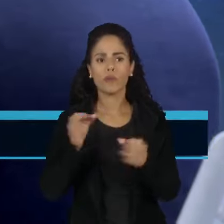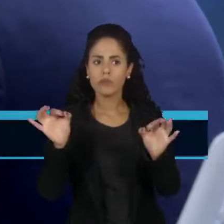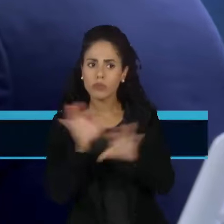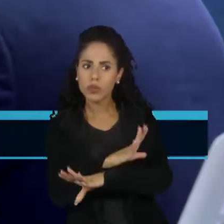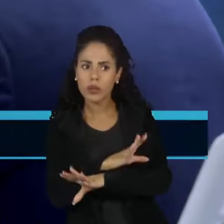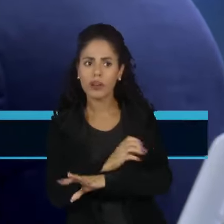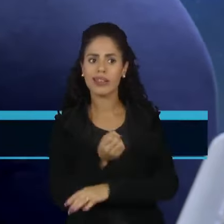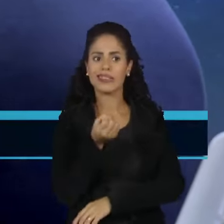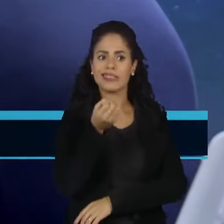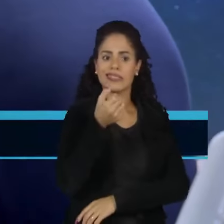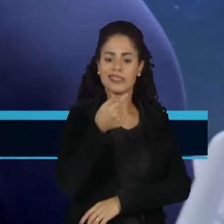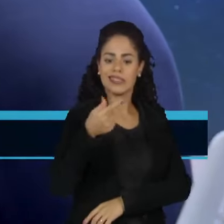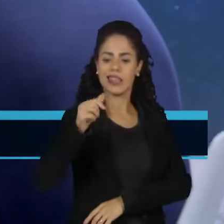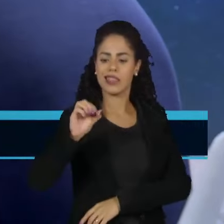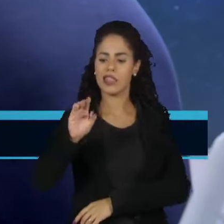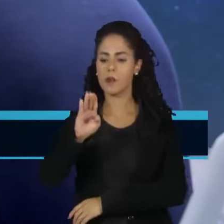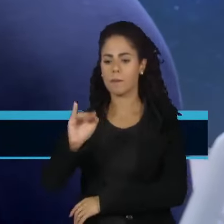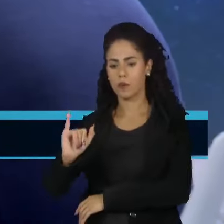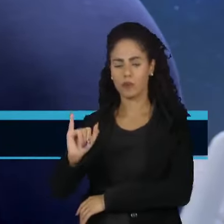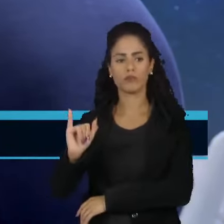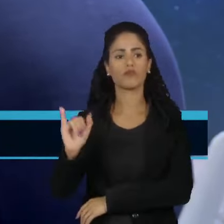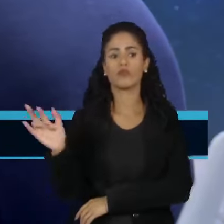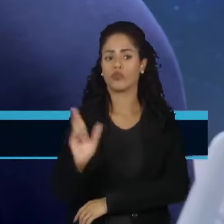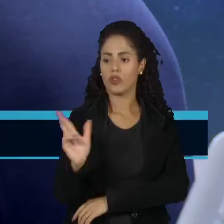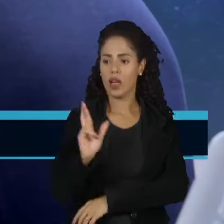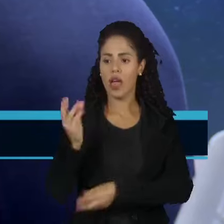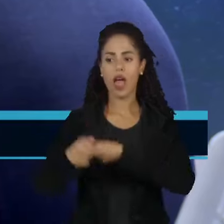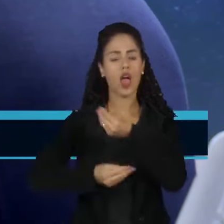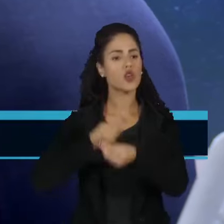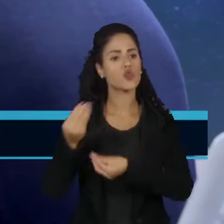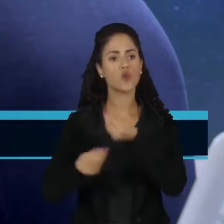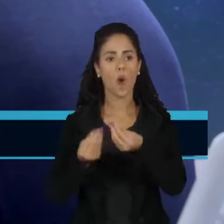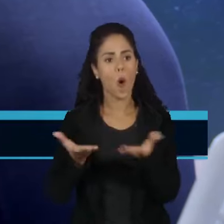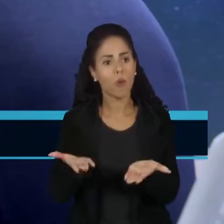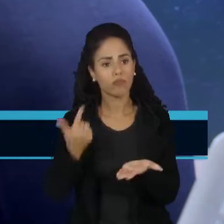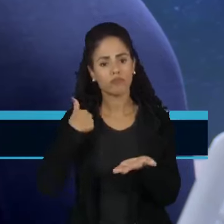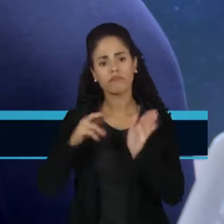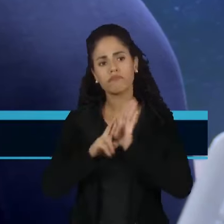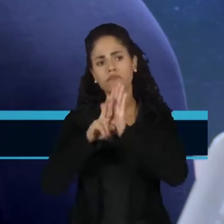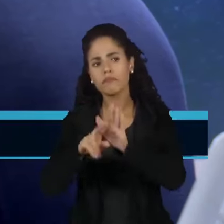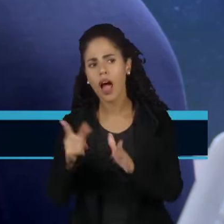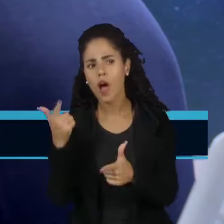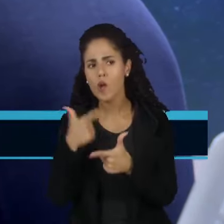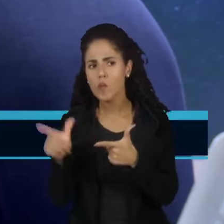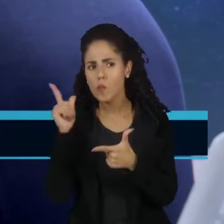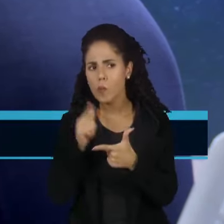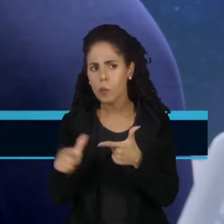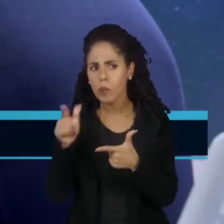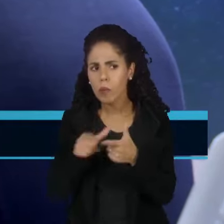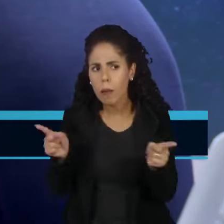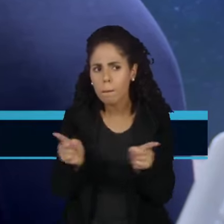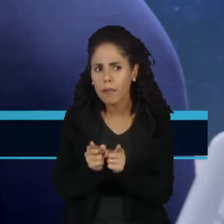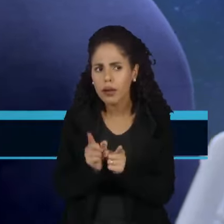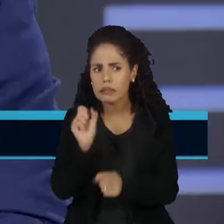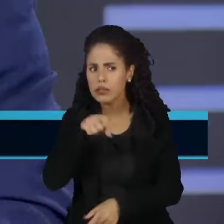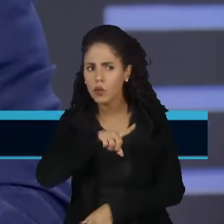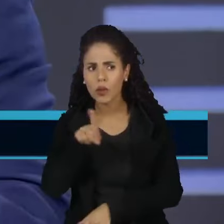a quase 70 bilhões de reais. Esse montante representa um grande risco a curto prazo para a